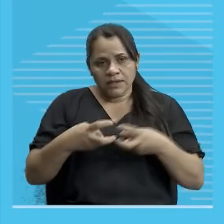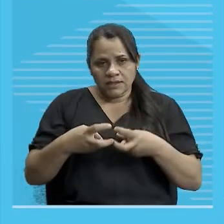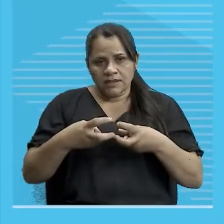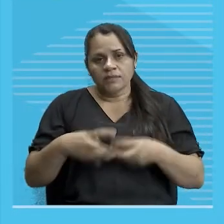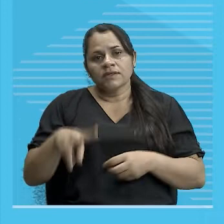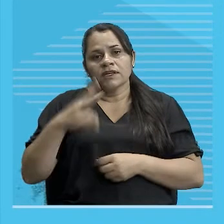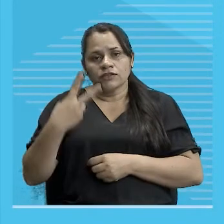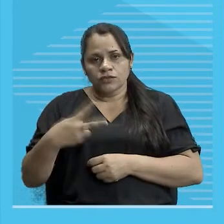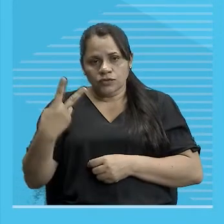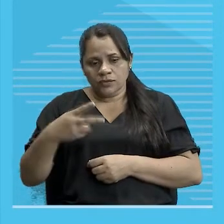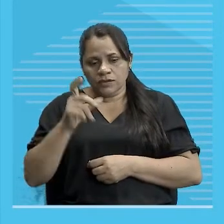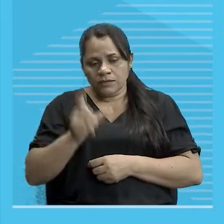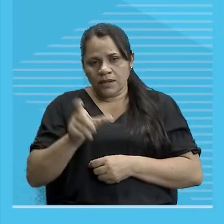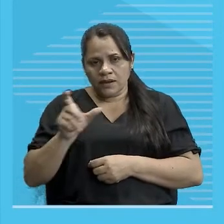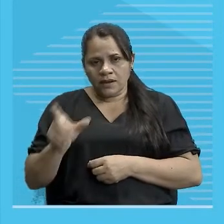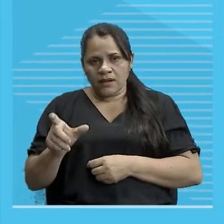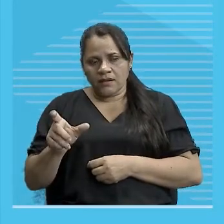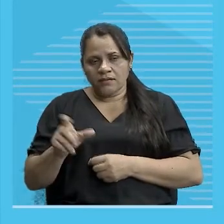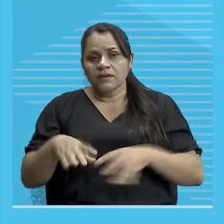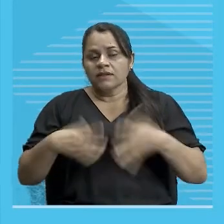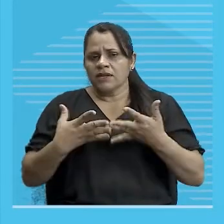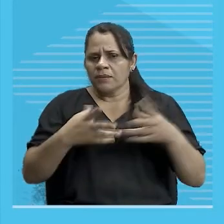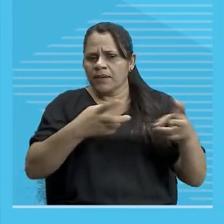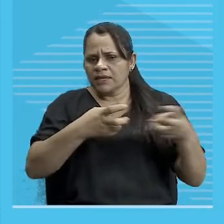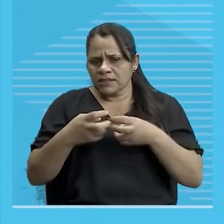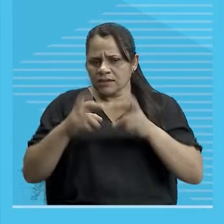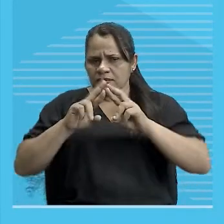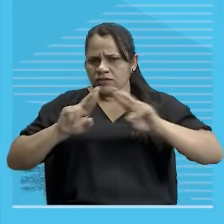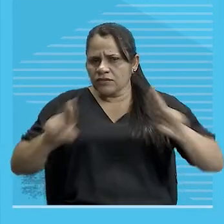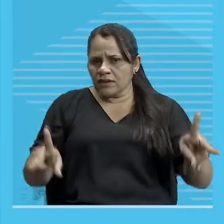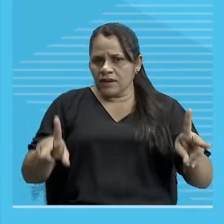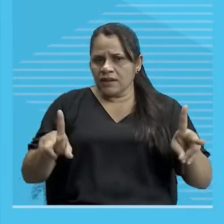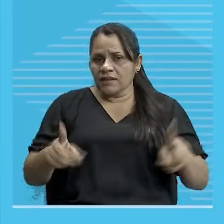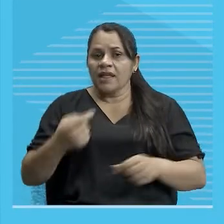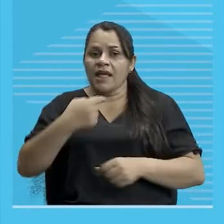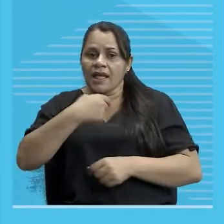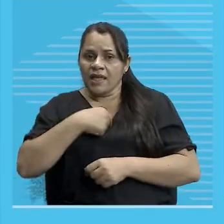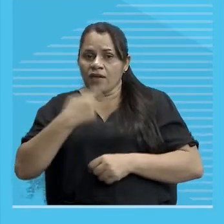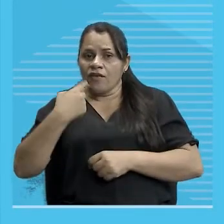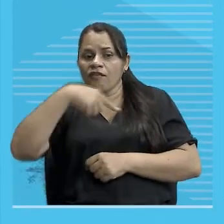a crase aí. Veja a diferença quando eu digo, vou à Bahia.